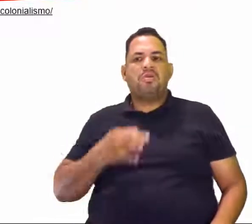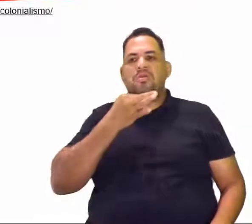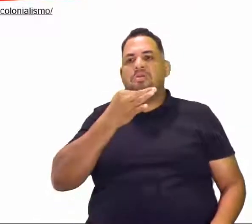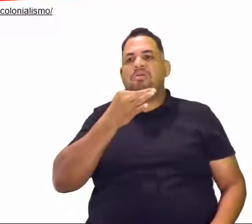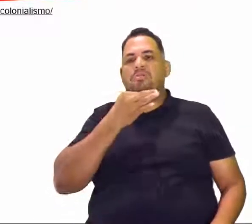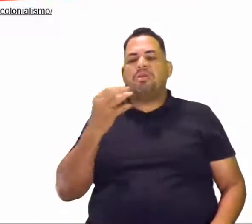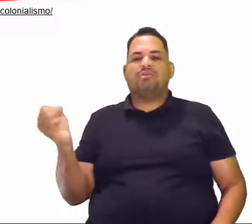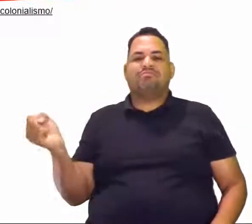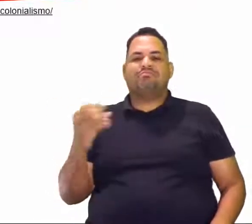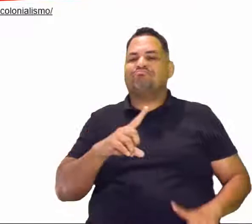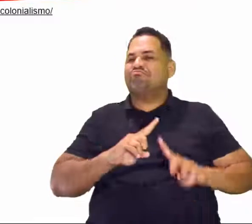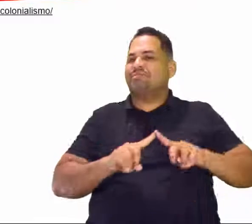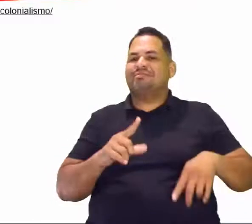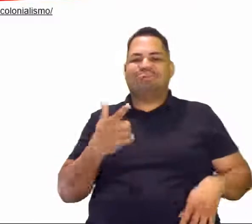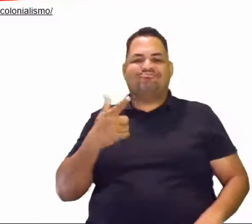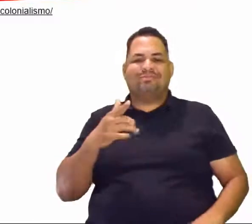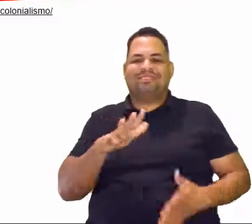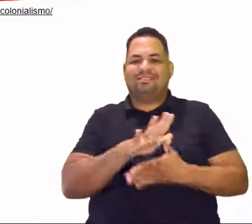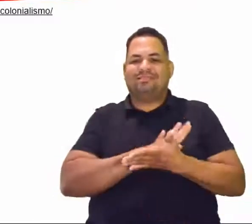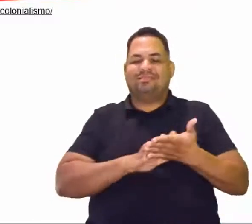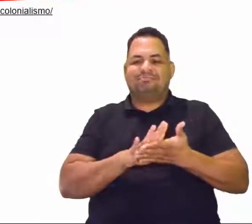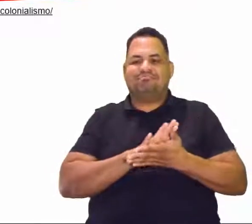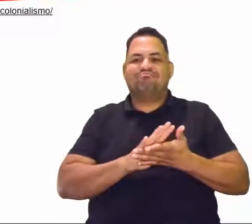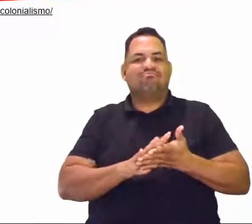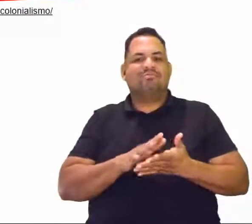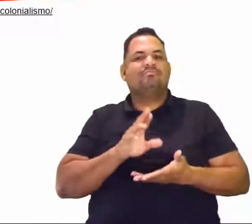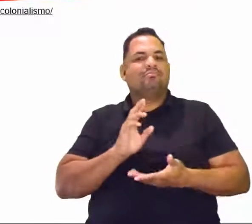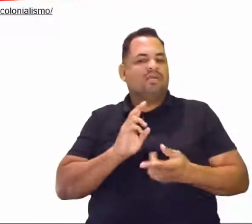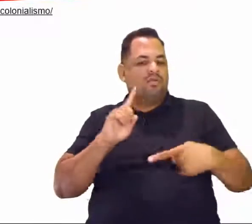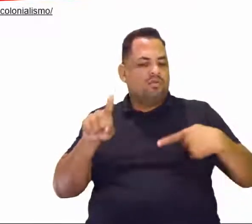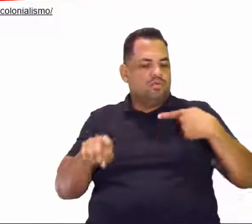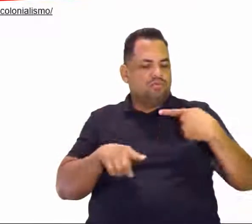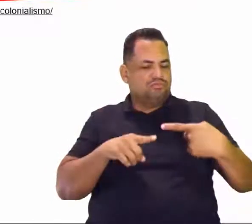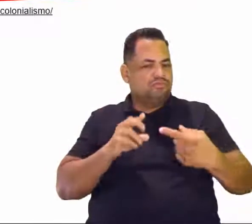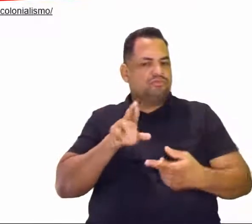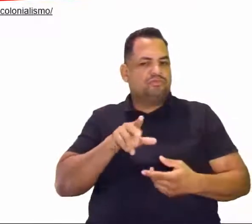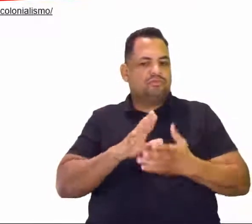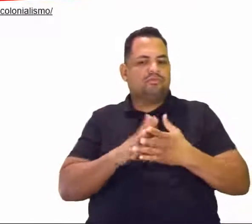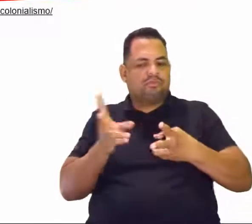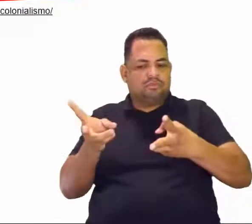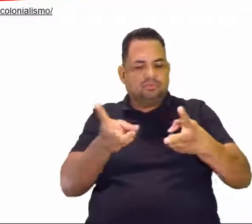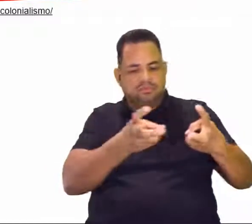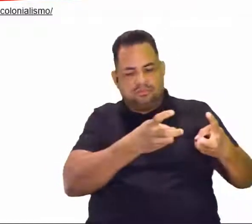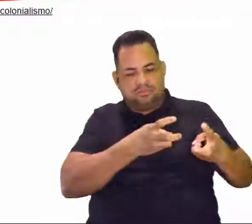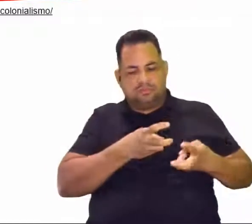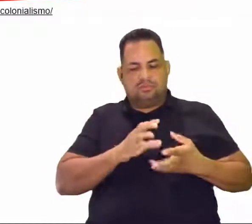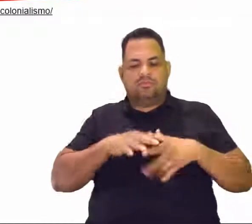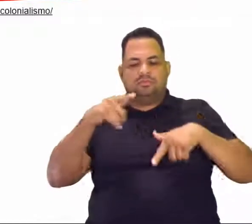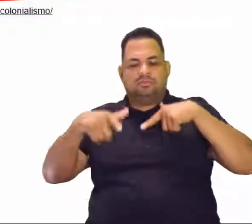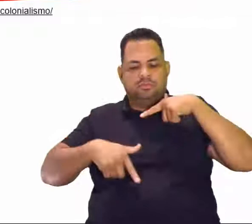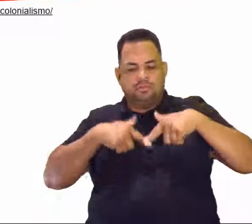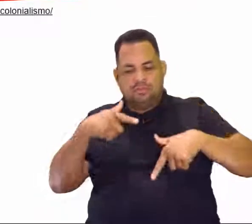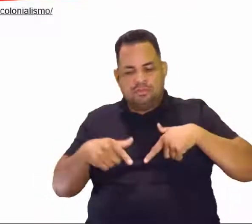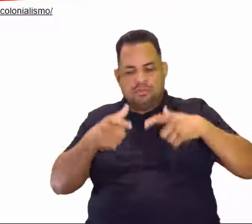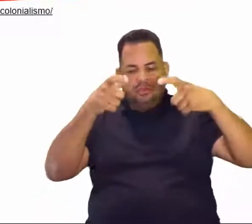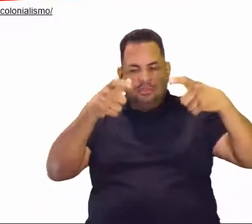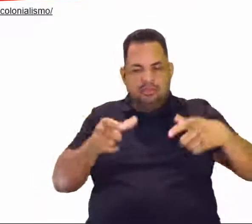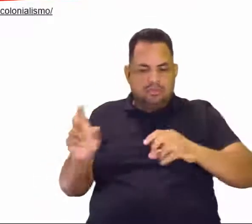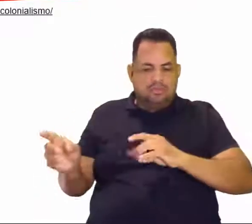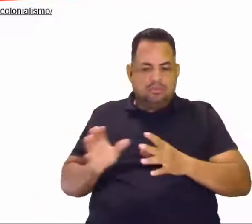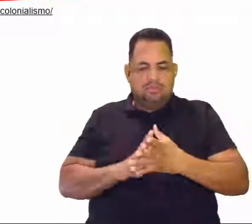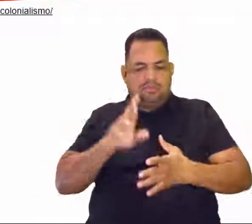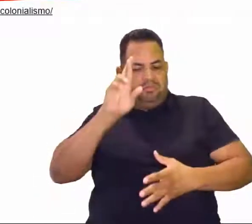mais de novo ele não tem nada o mesmo objetivo é explorar a mão de obra trabalhadora local